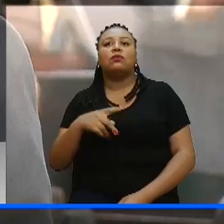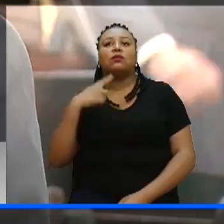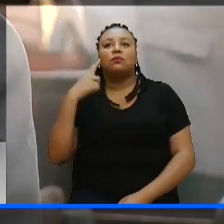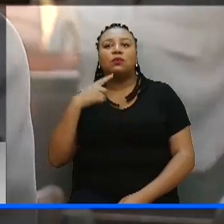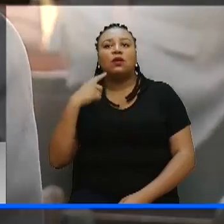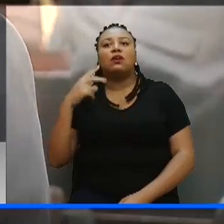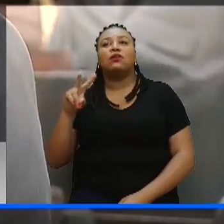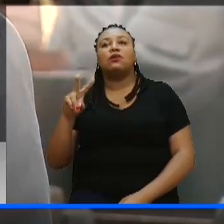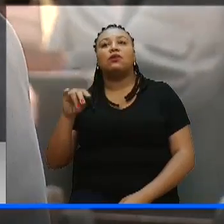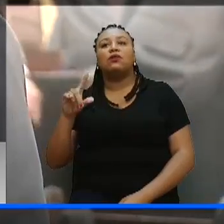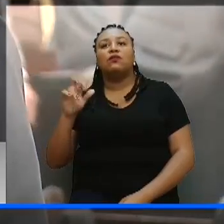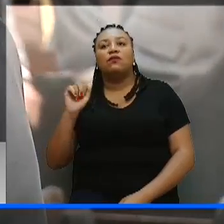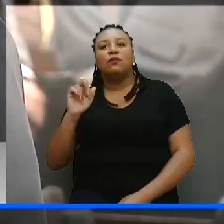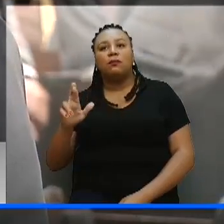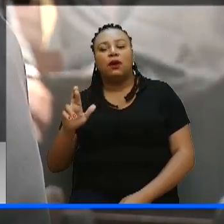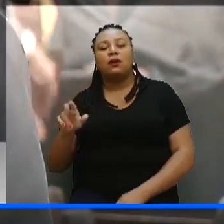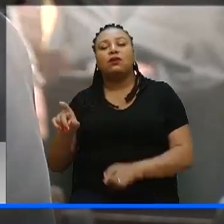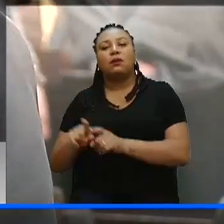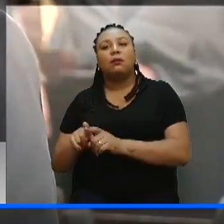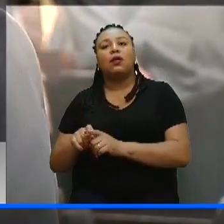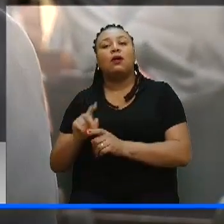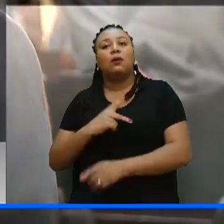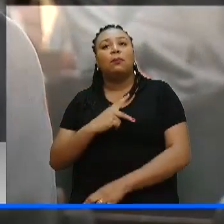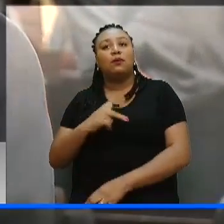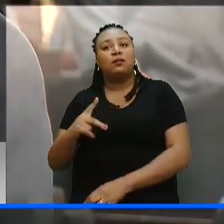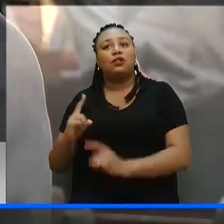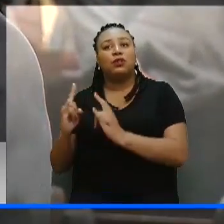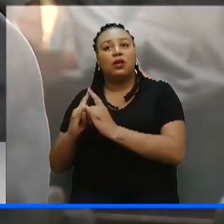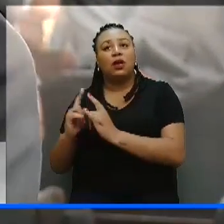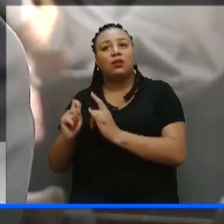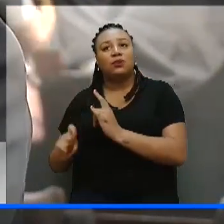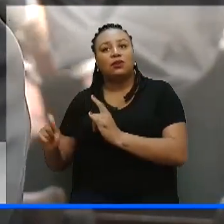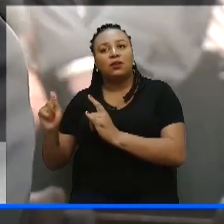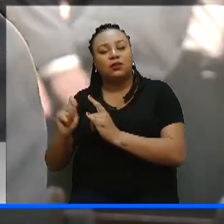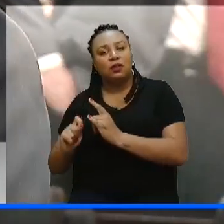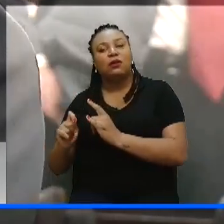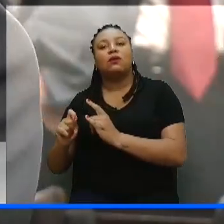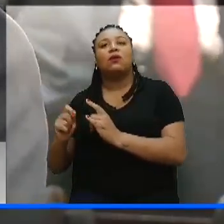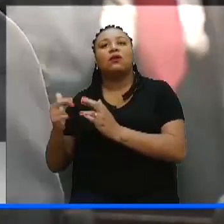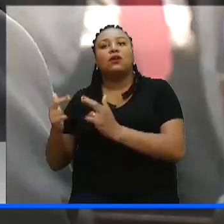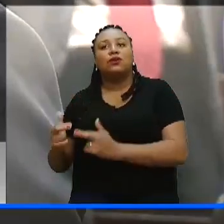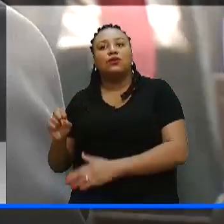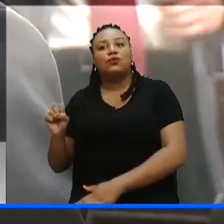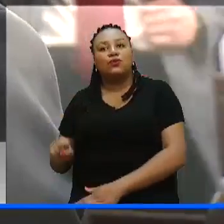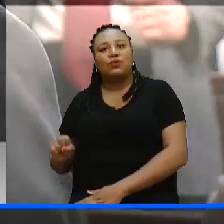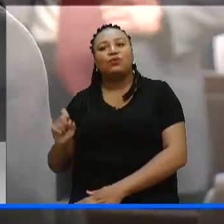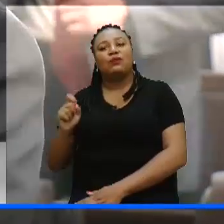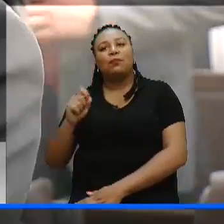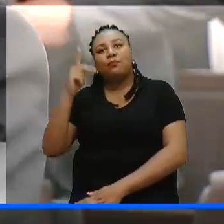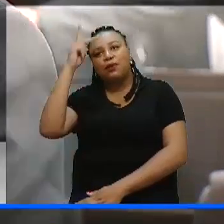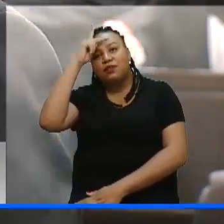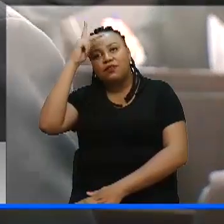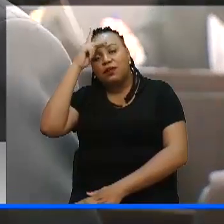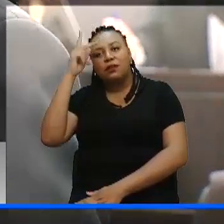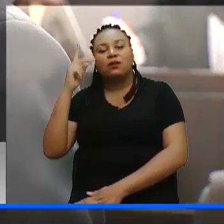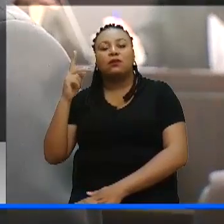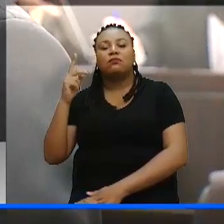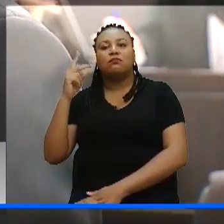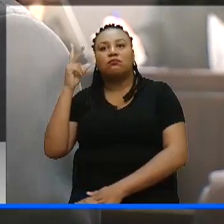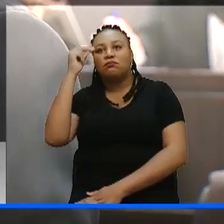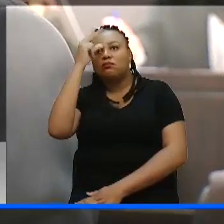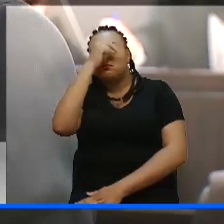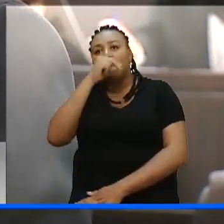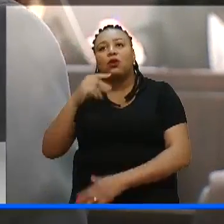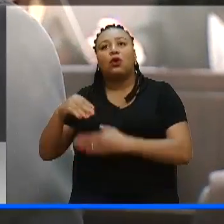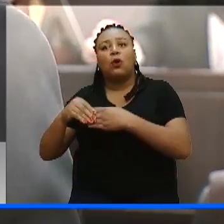mário branquinho presidente da azonasul mauro nolasco ea senhora vice-presidente da zona sul prefeito de pelotas paula mascarenhas cumprimento de todas as autoridades aqui